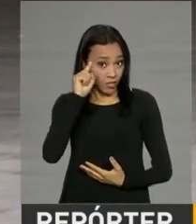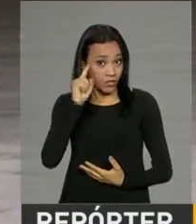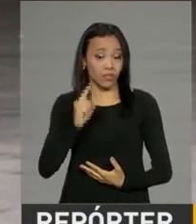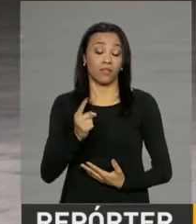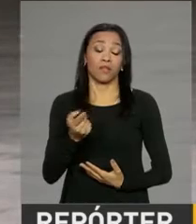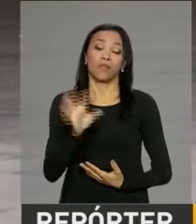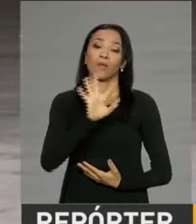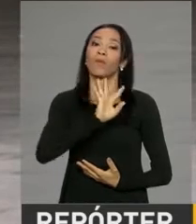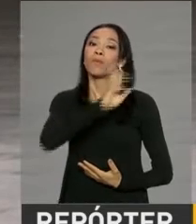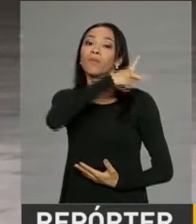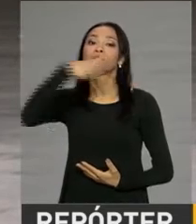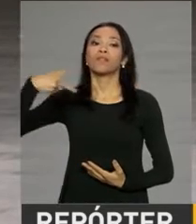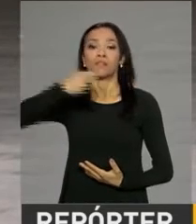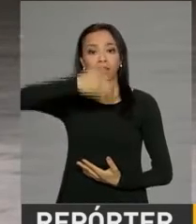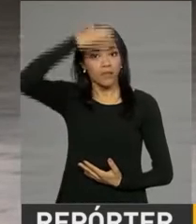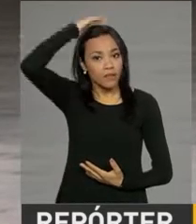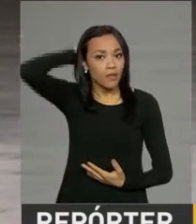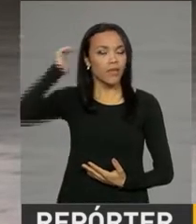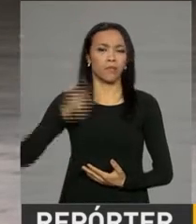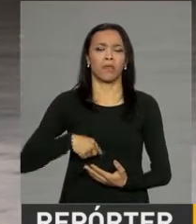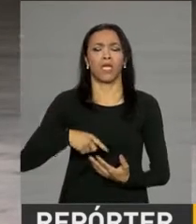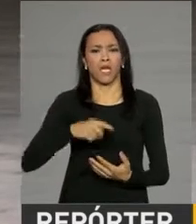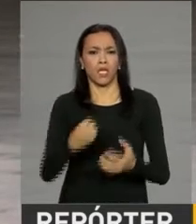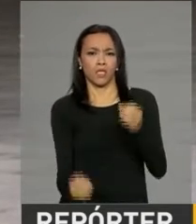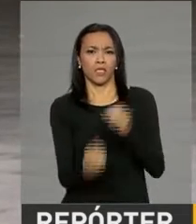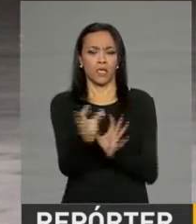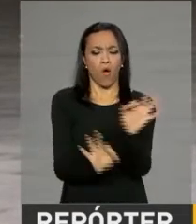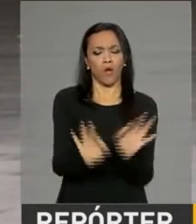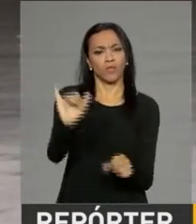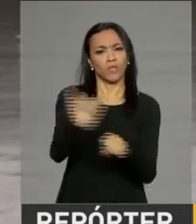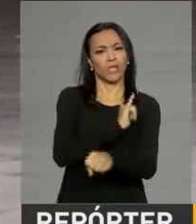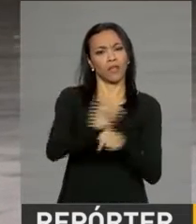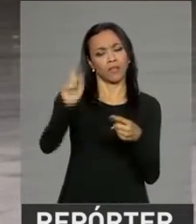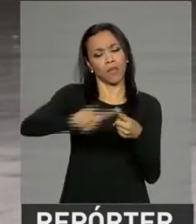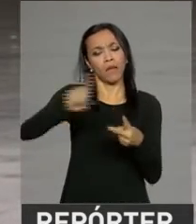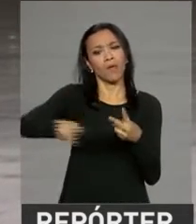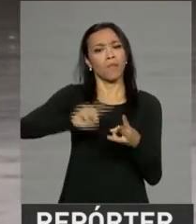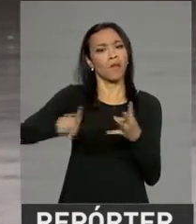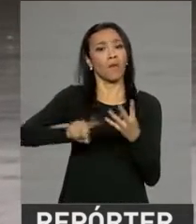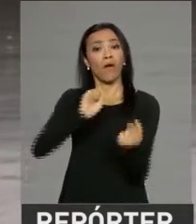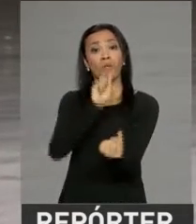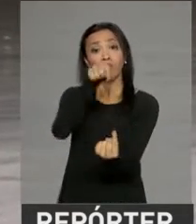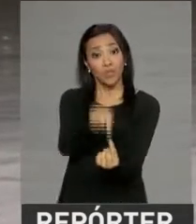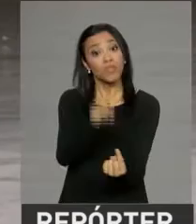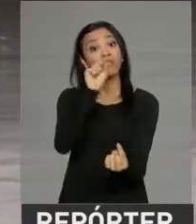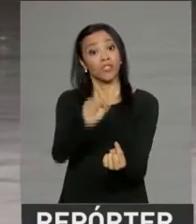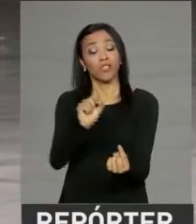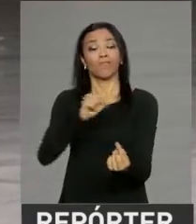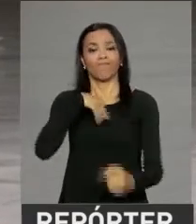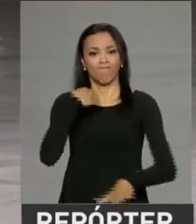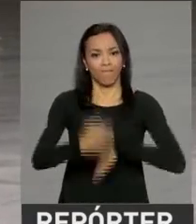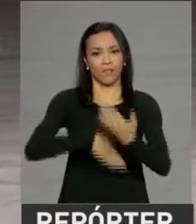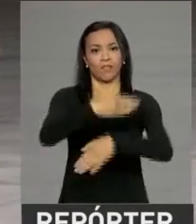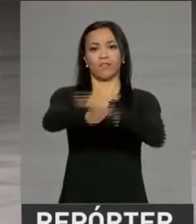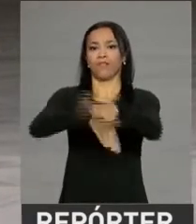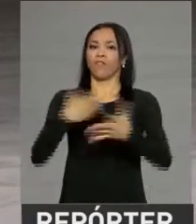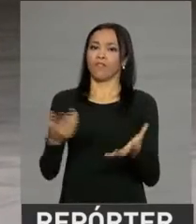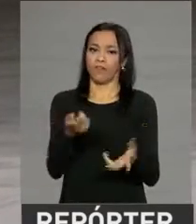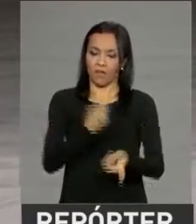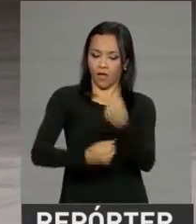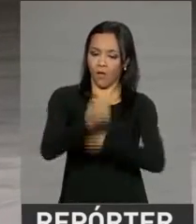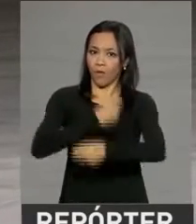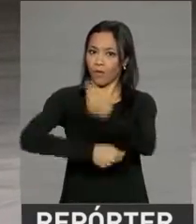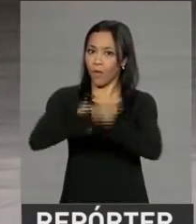governo, o presidente em exercício, Michel Temer, adotou medidas para recolocar o país na rota do crescimento e retomar a geração de empregos, como